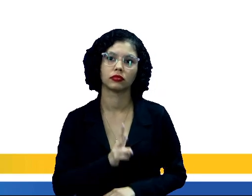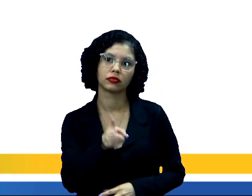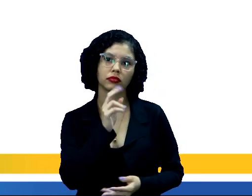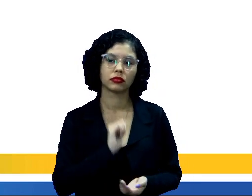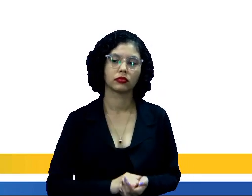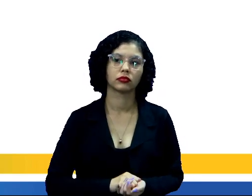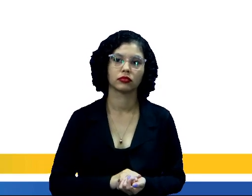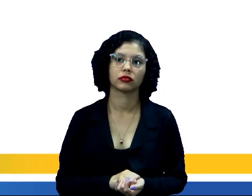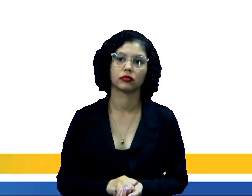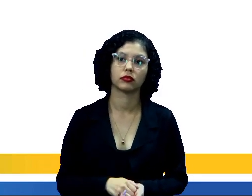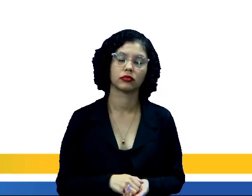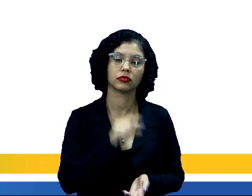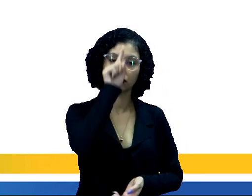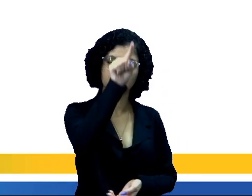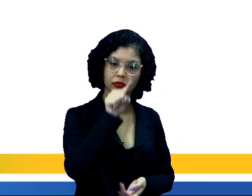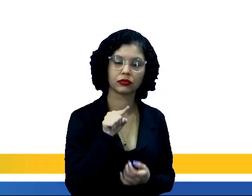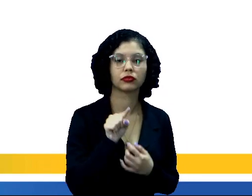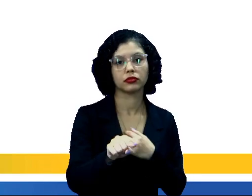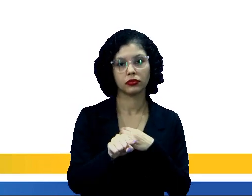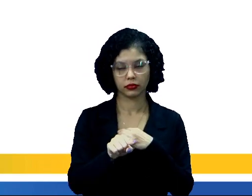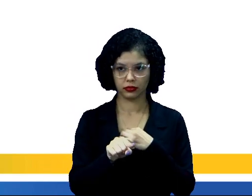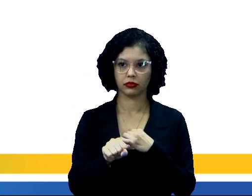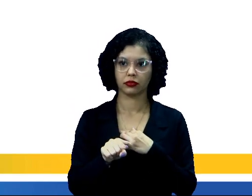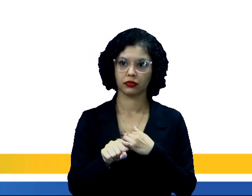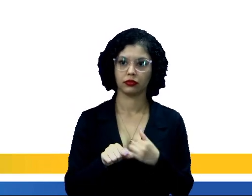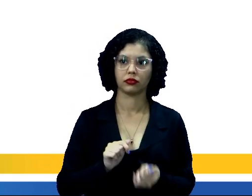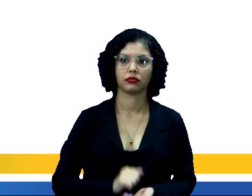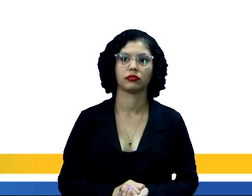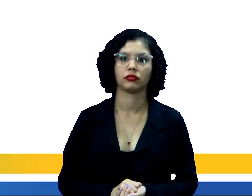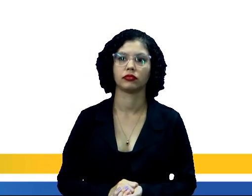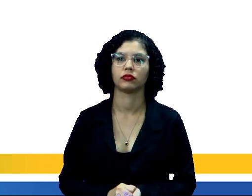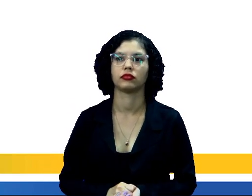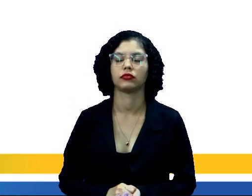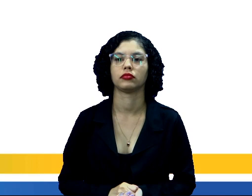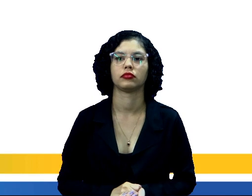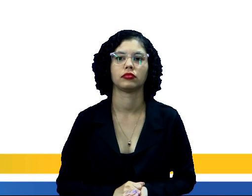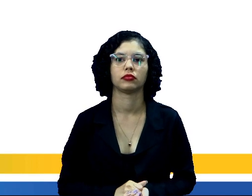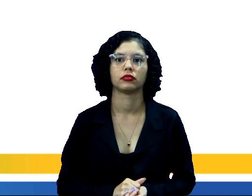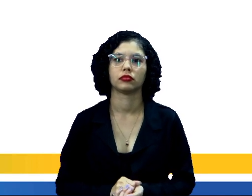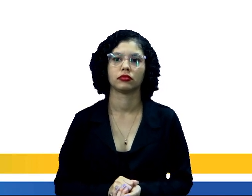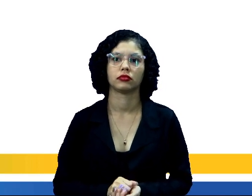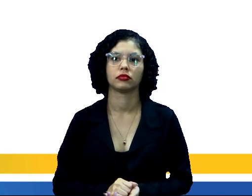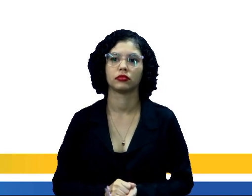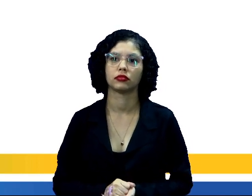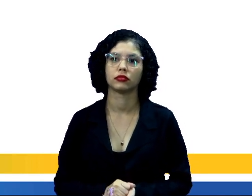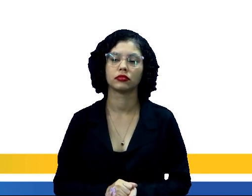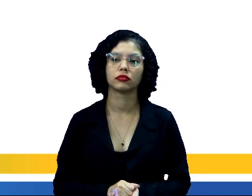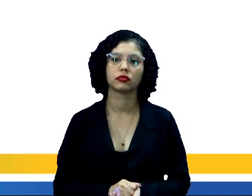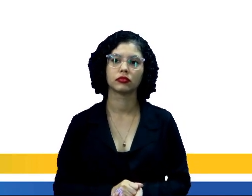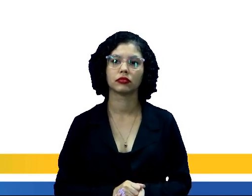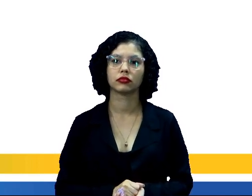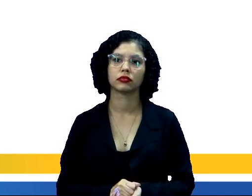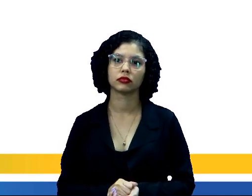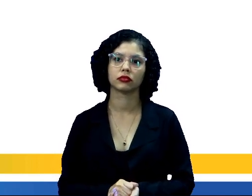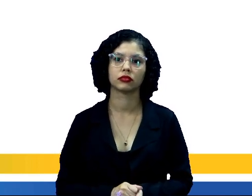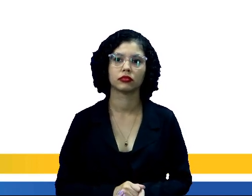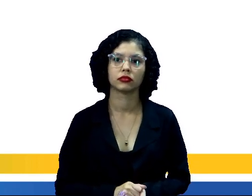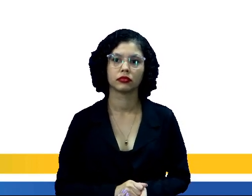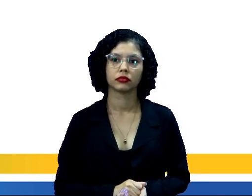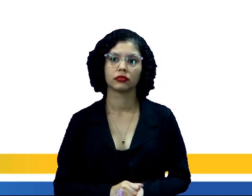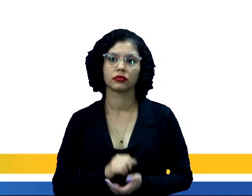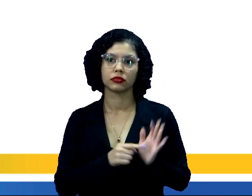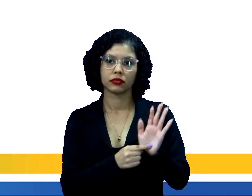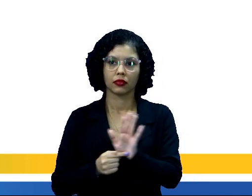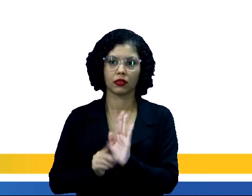Continuando, o próximo é o ponto de exclamação. Exclamation point, em inglês, exclamation